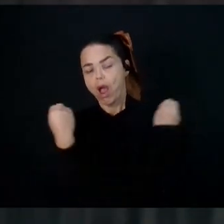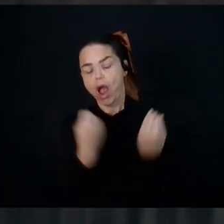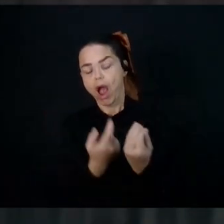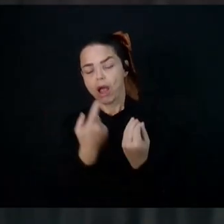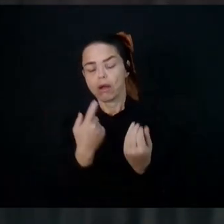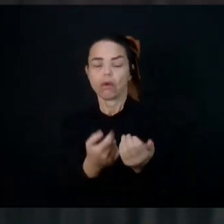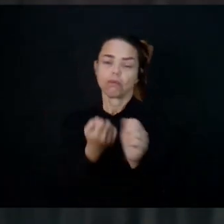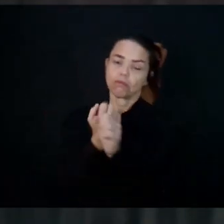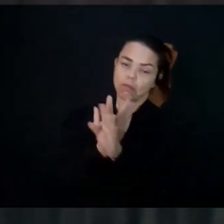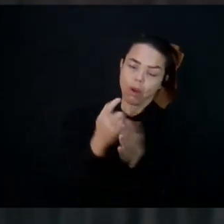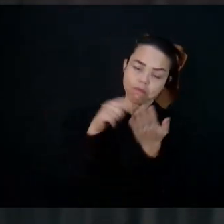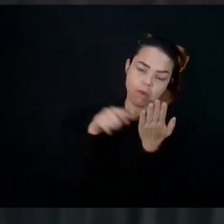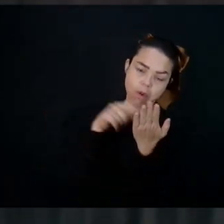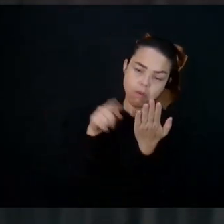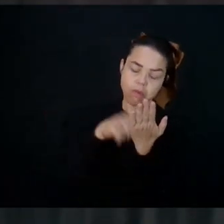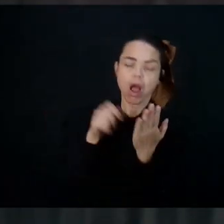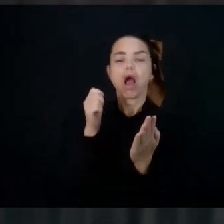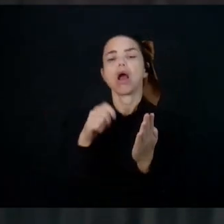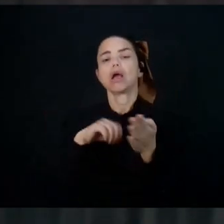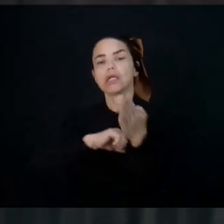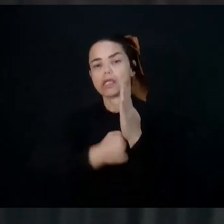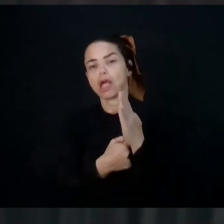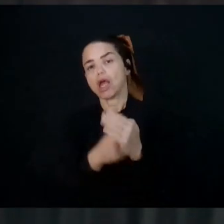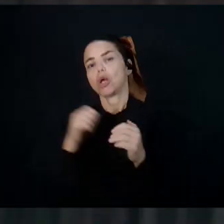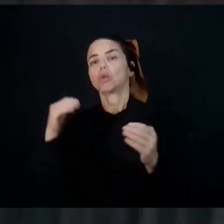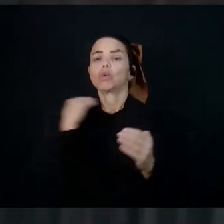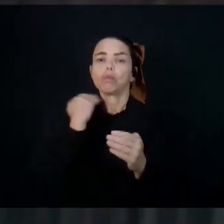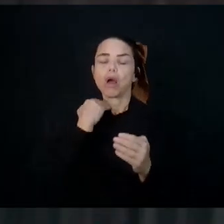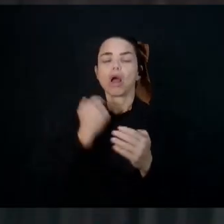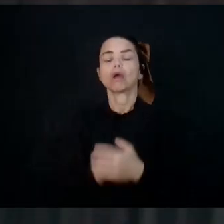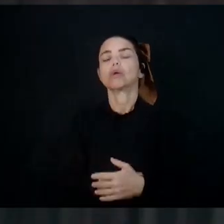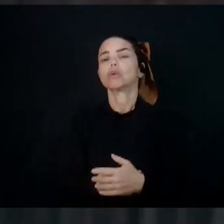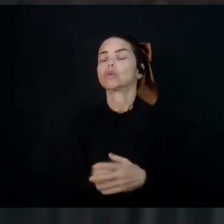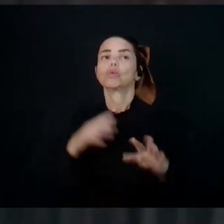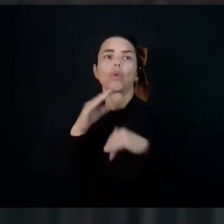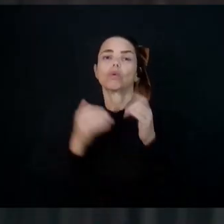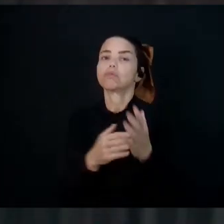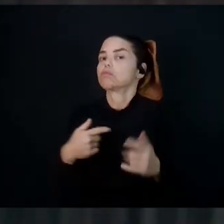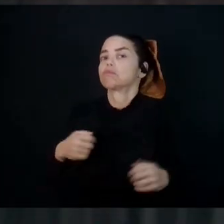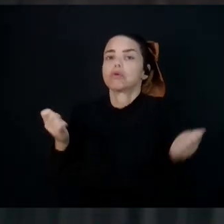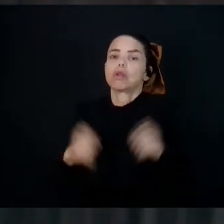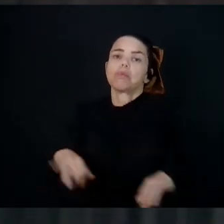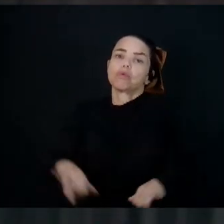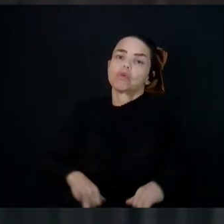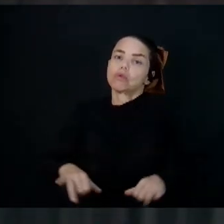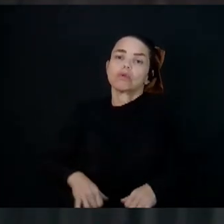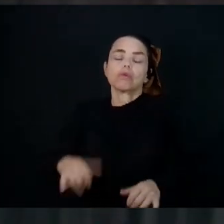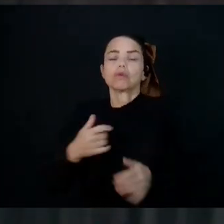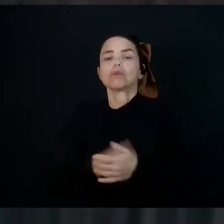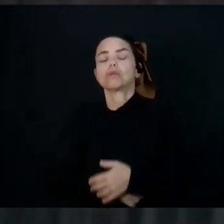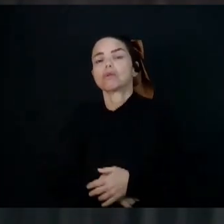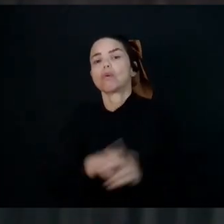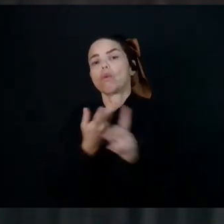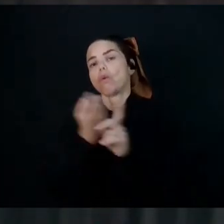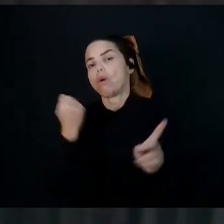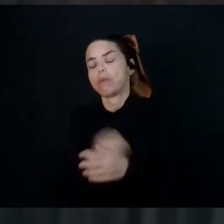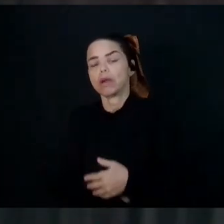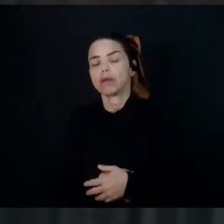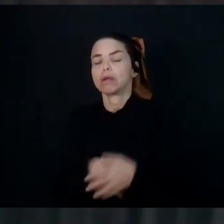Então, todos nós estamos susceptíveis a uma situação como essa. Então, ter assim uma